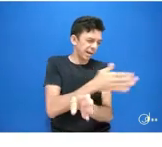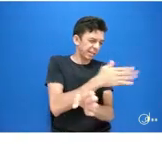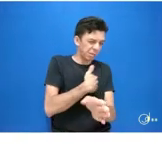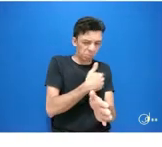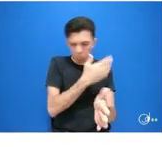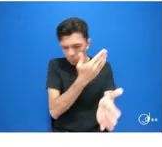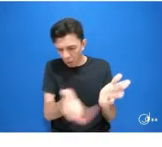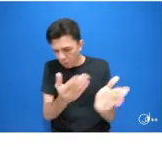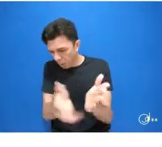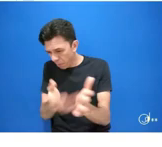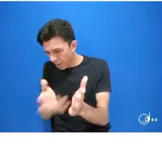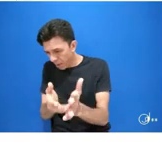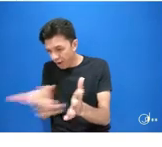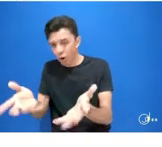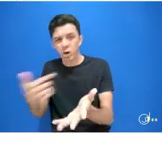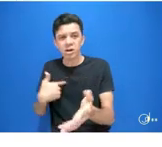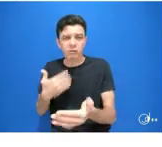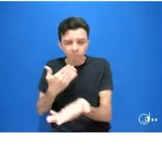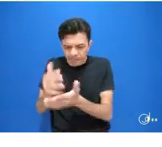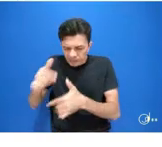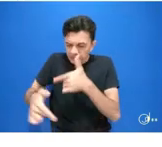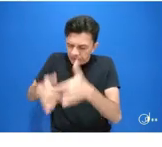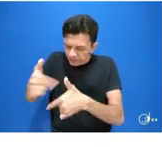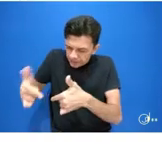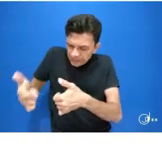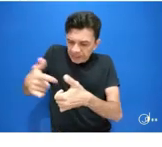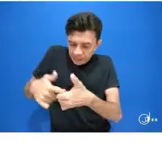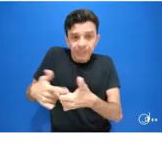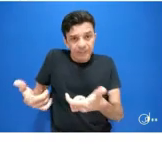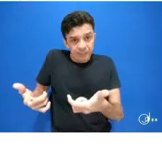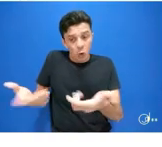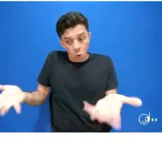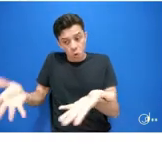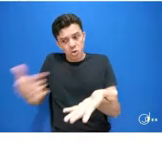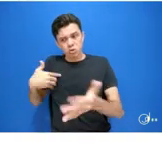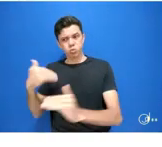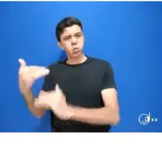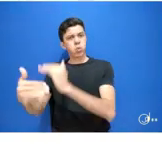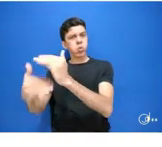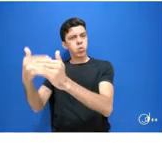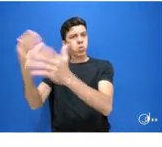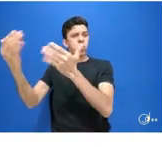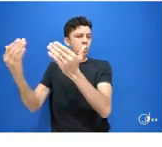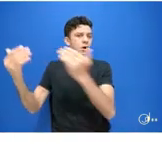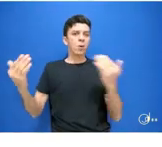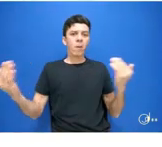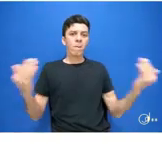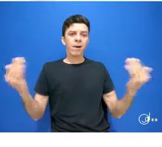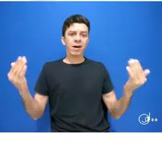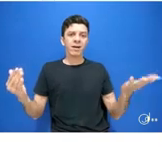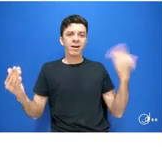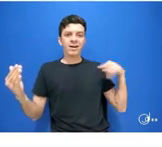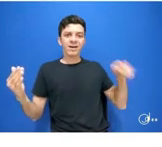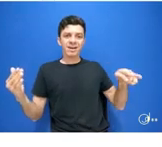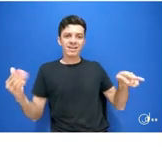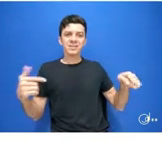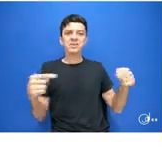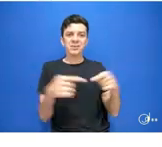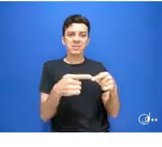prejuízos anteriormente citados e chegar à realidade vivenciada hoje, que pode ser equiparada à época áurea, devido